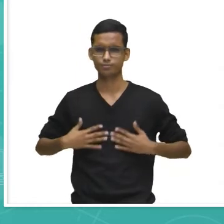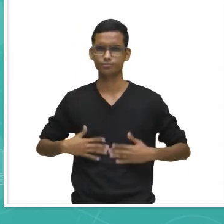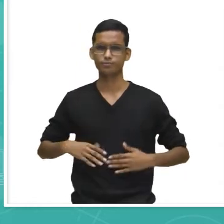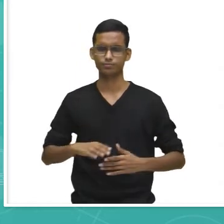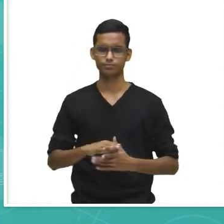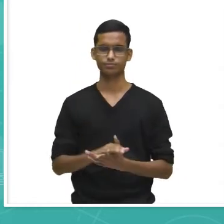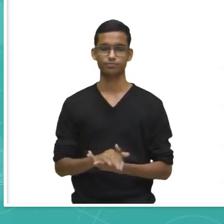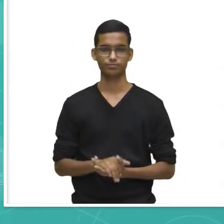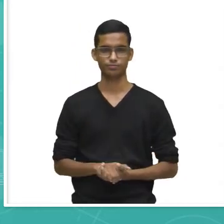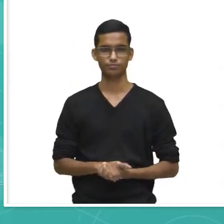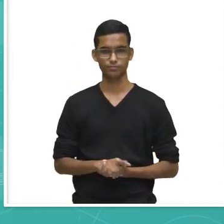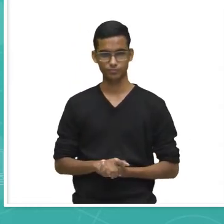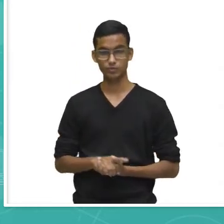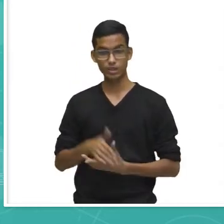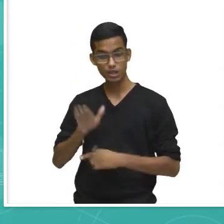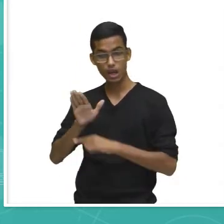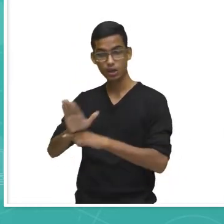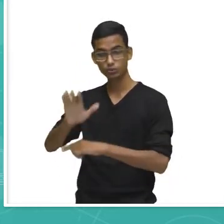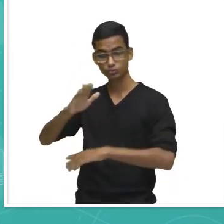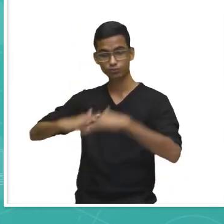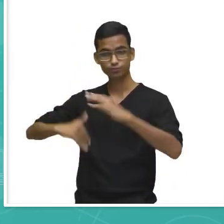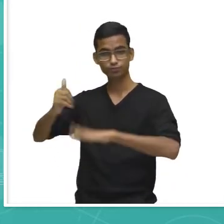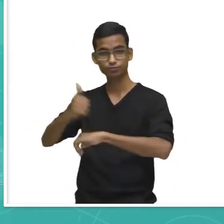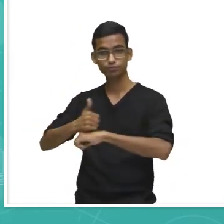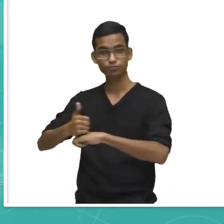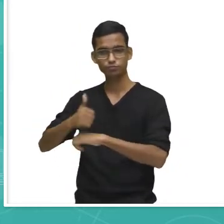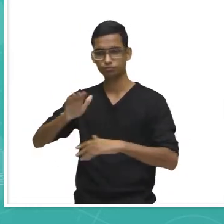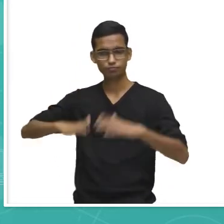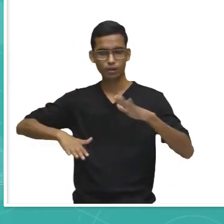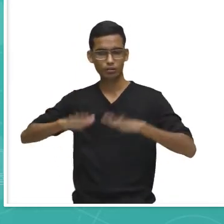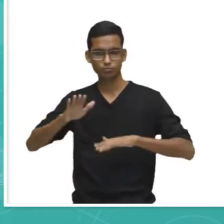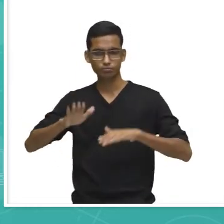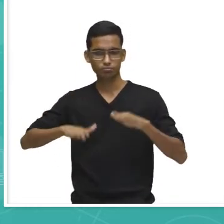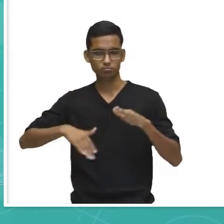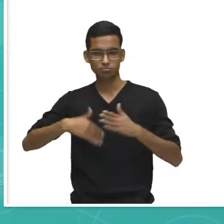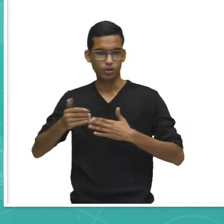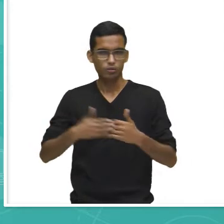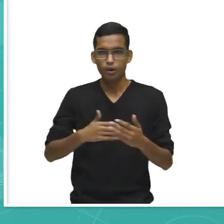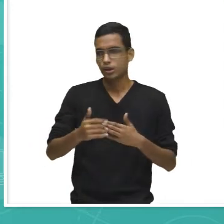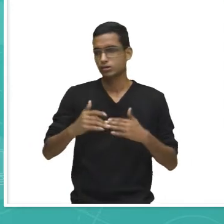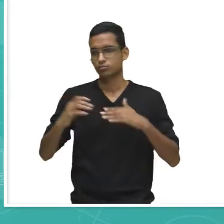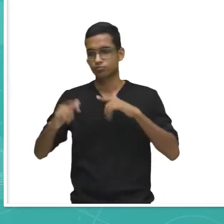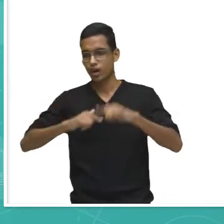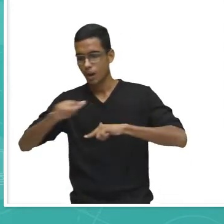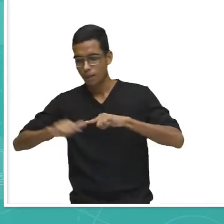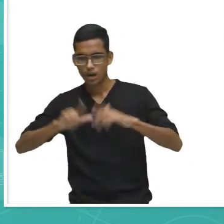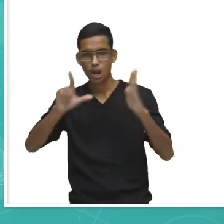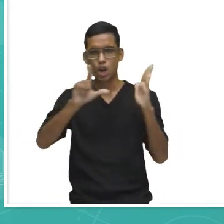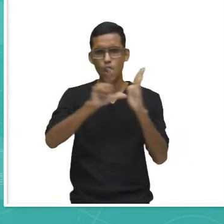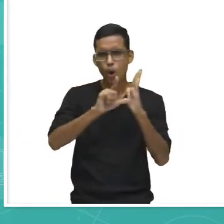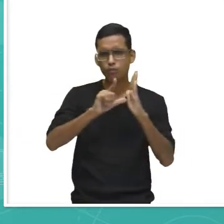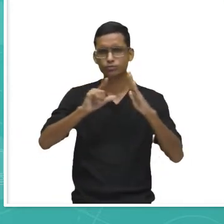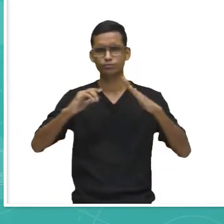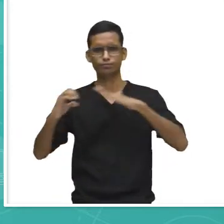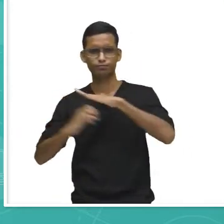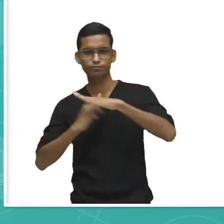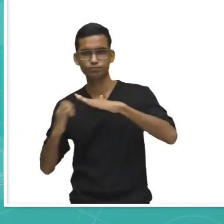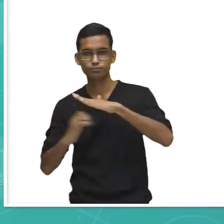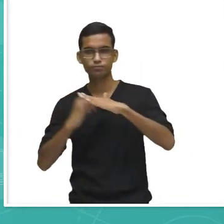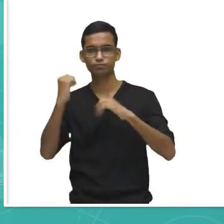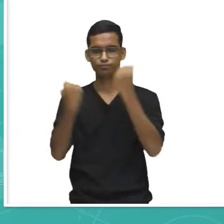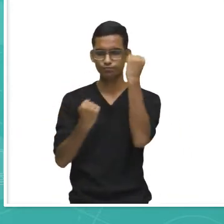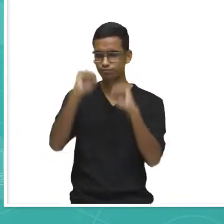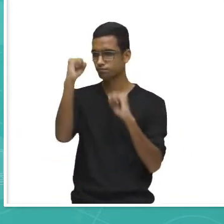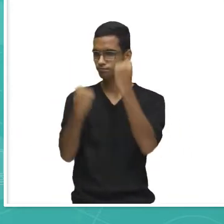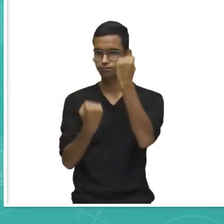profissional. Tá? Independente se ele trabalha em indústria ou se trabalha em loja, para todos os profissionais esse tipo de